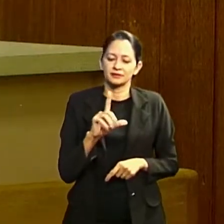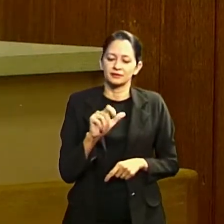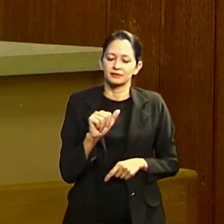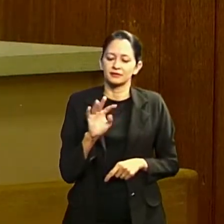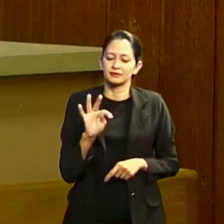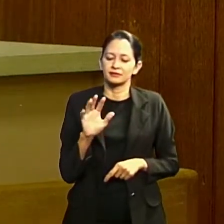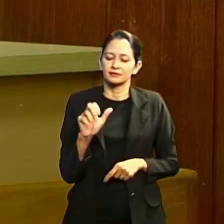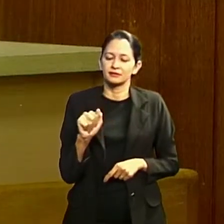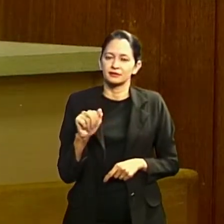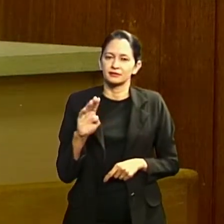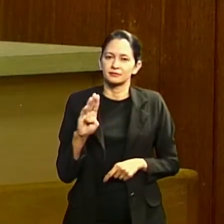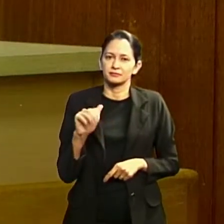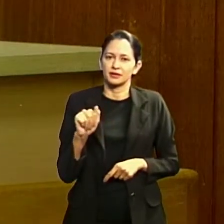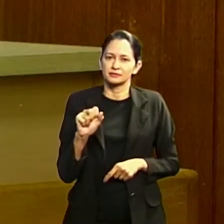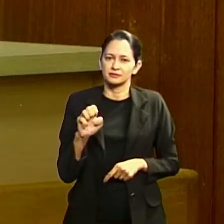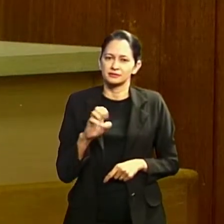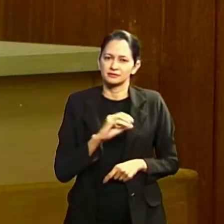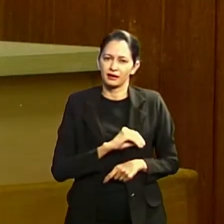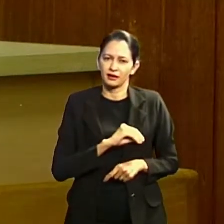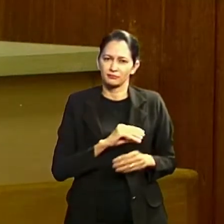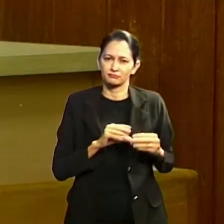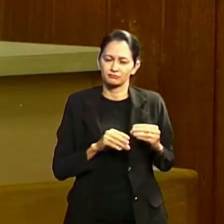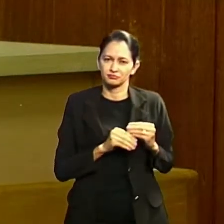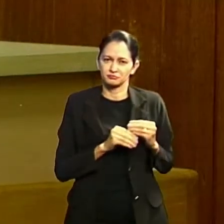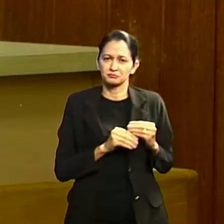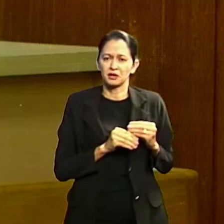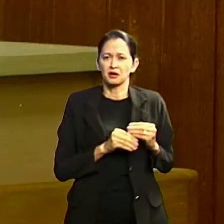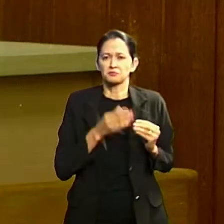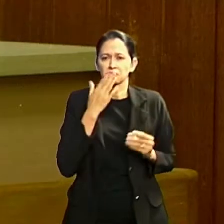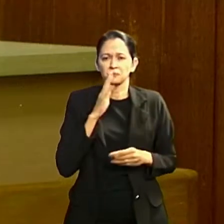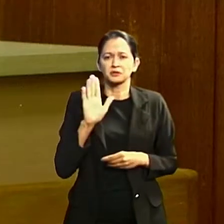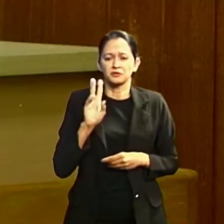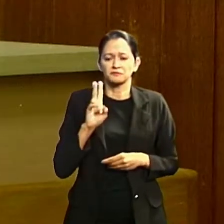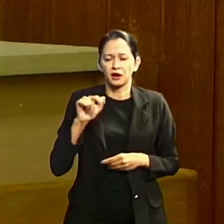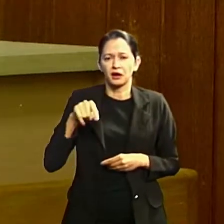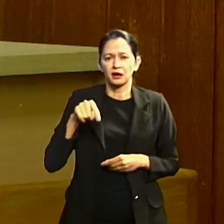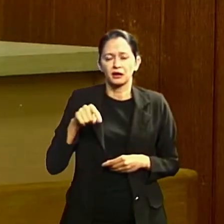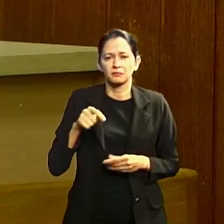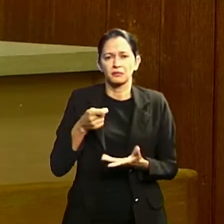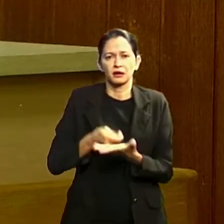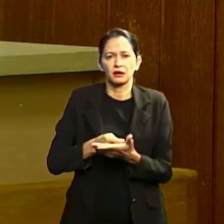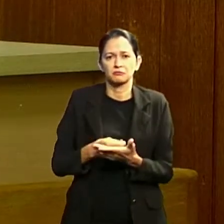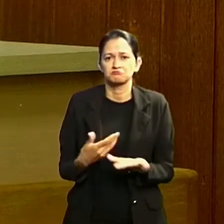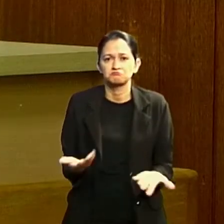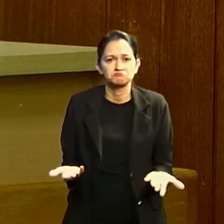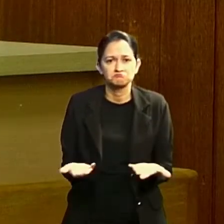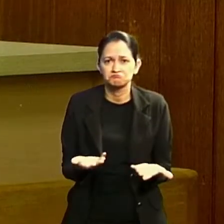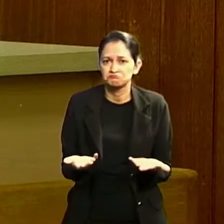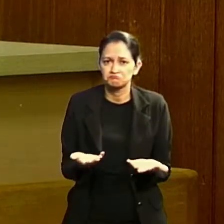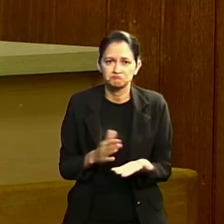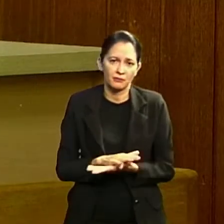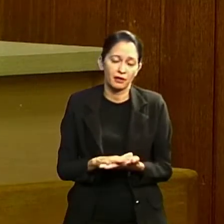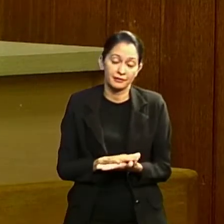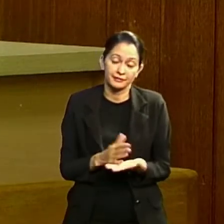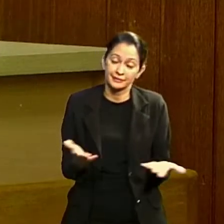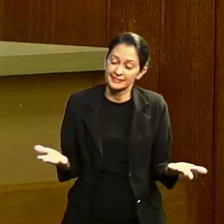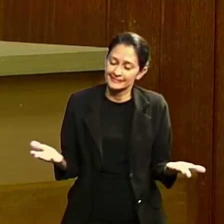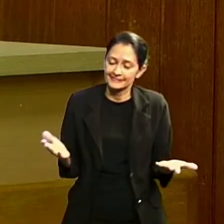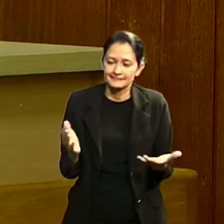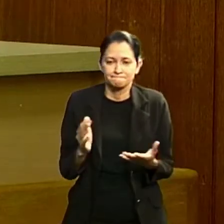março estaria na folha de pagamento, né? Então, senhoras e senhores, é algo